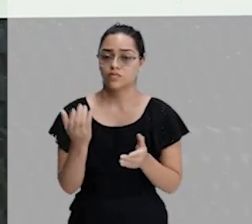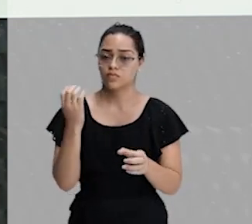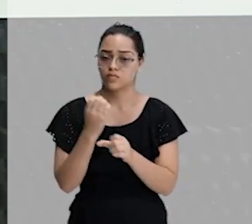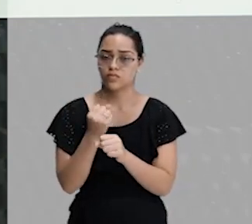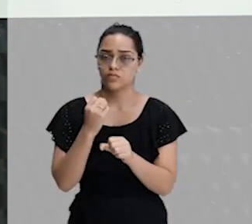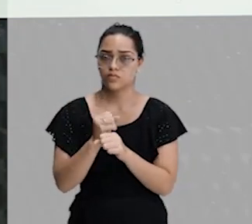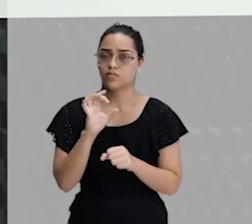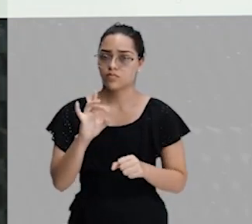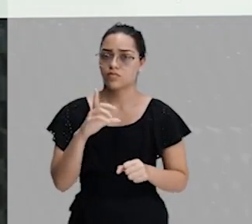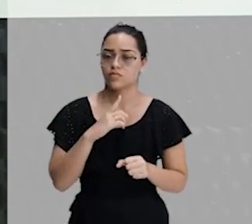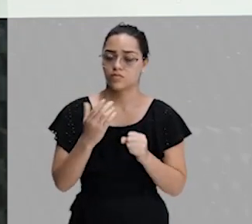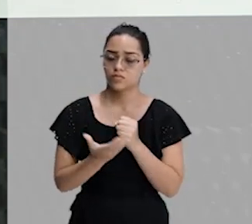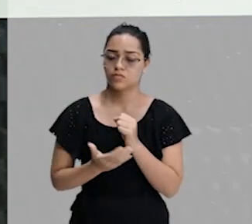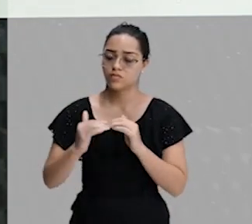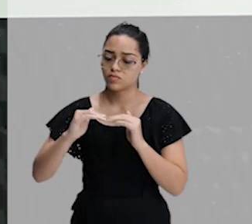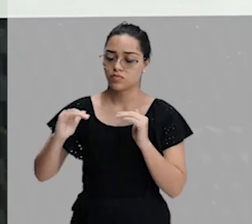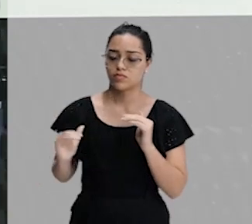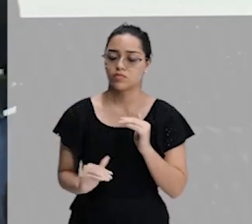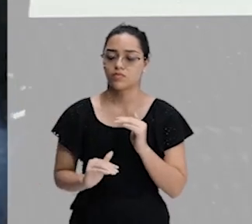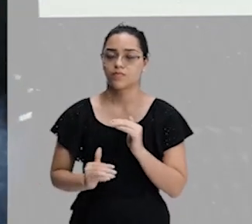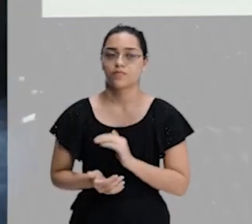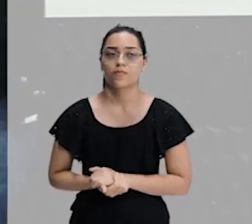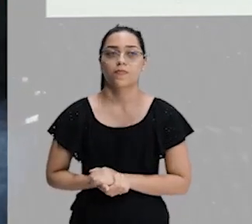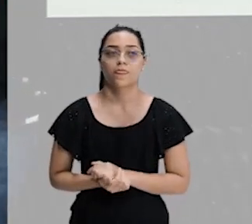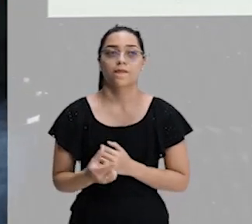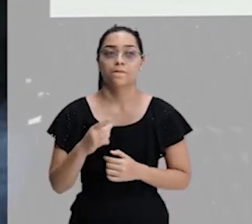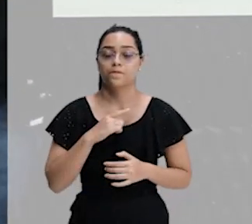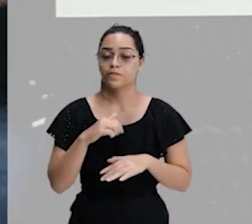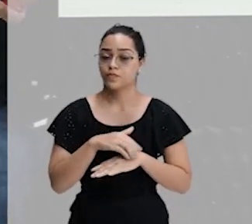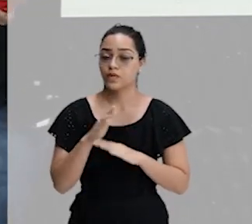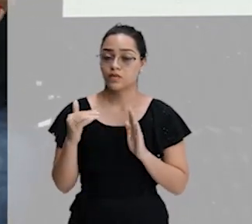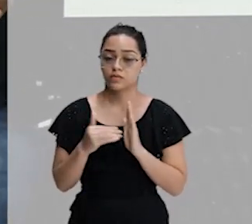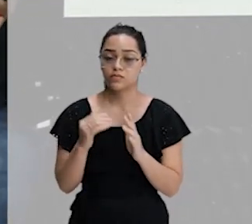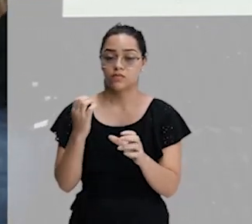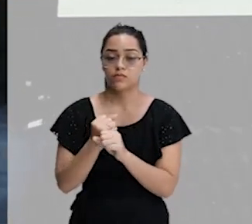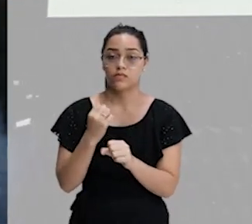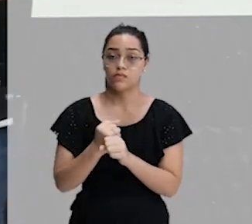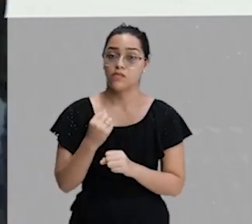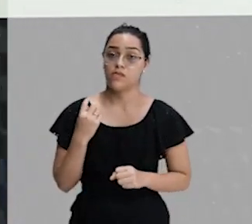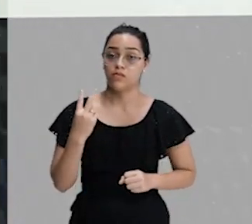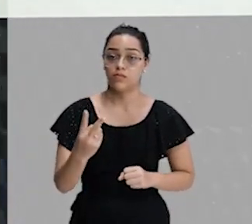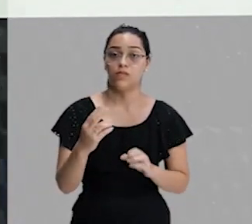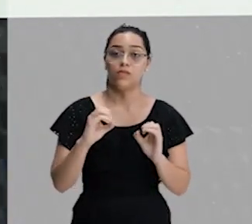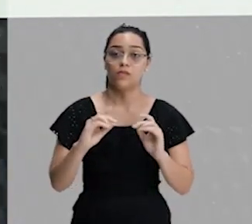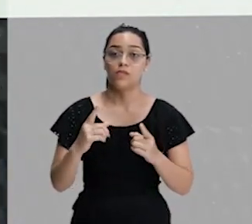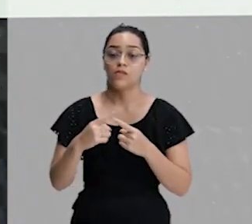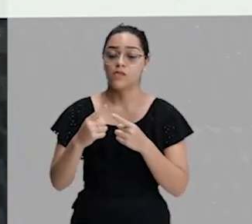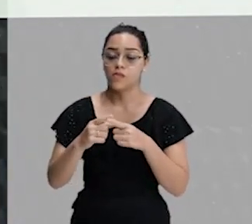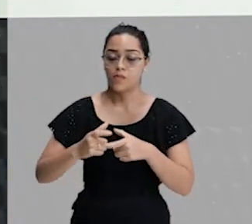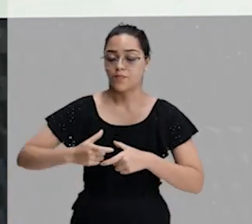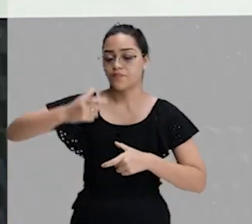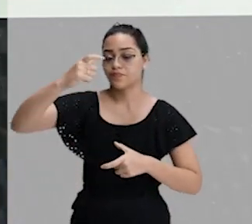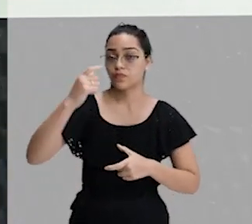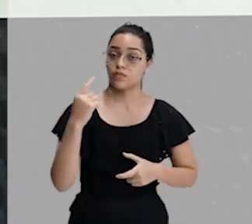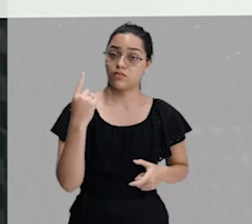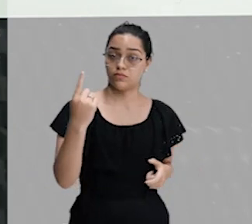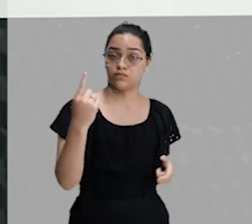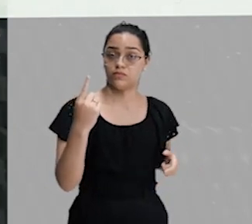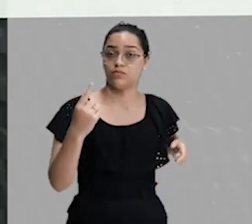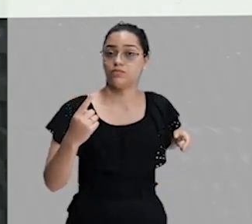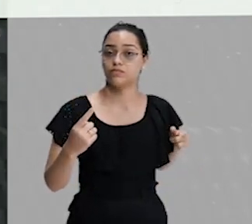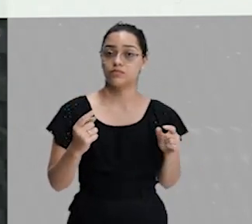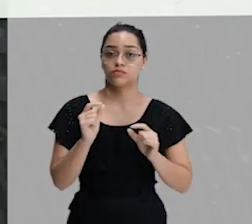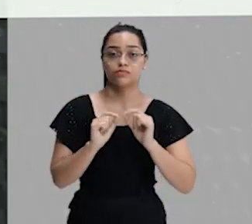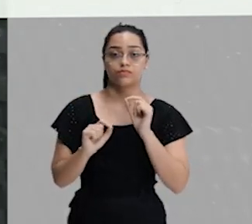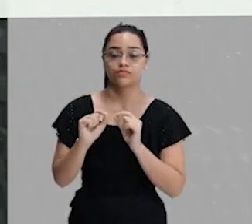área apenas da base inferior. Que aí a área total eu multiplico por 2, tá? Porque é um cilindro só. Então, o que